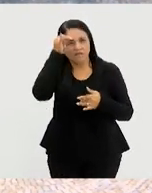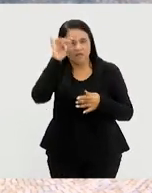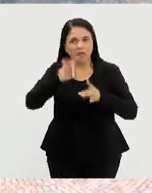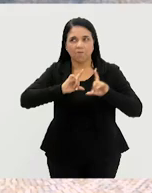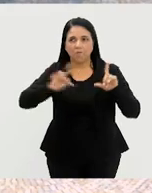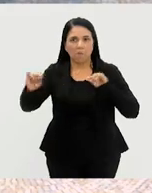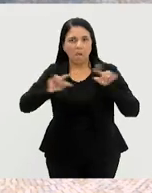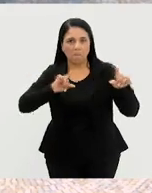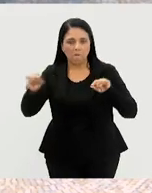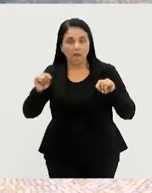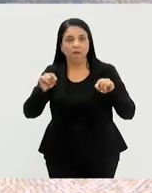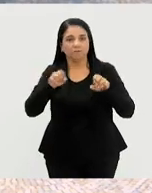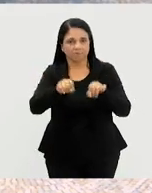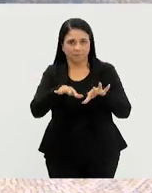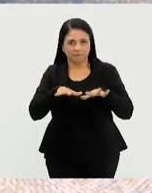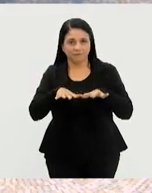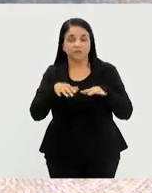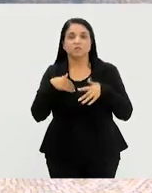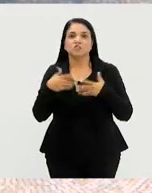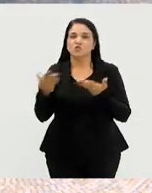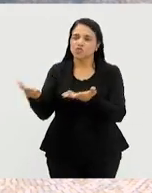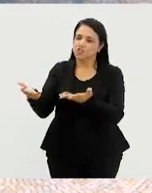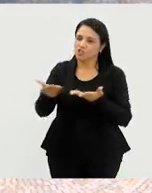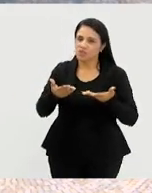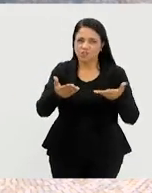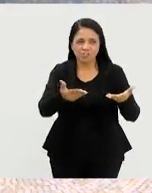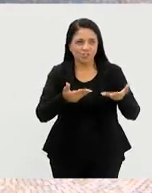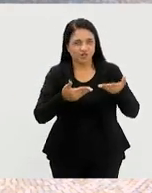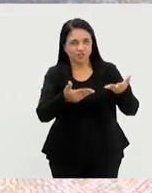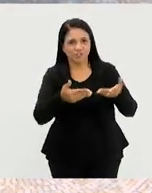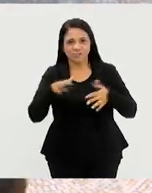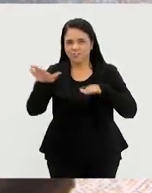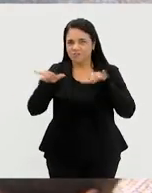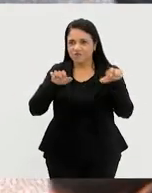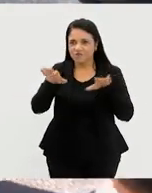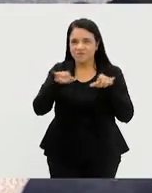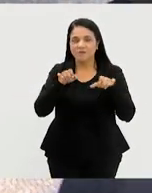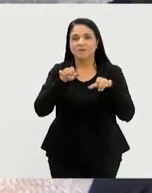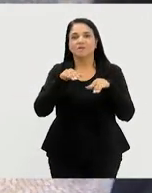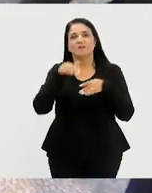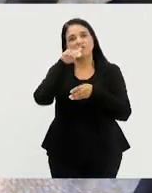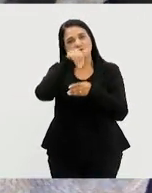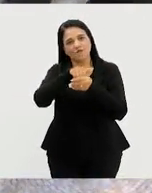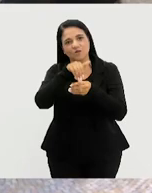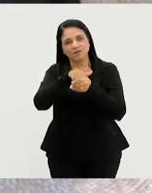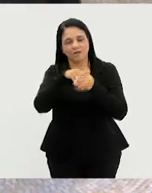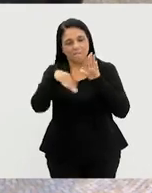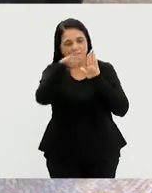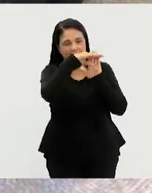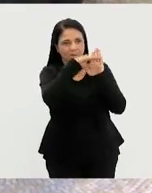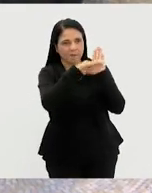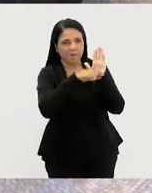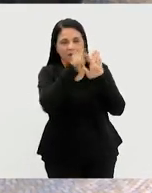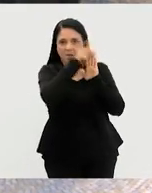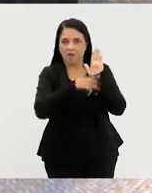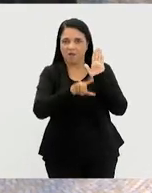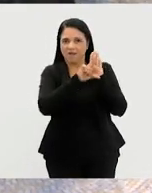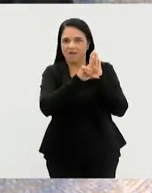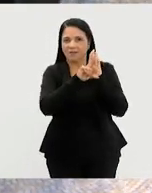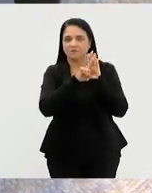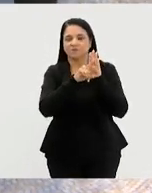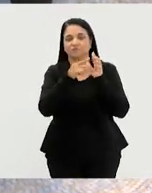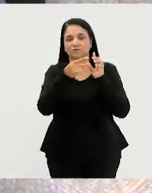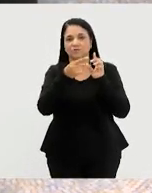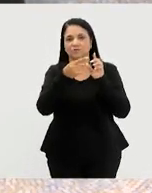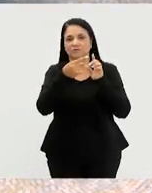plenário gostaria então de chamar a para que pudéssemos votar os projetos e a inversão da pauta melhor